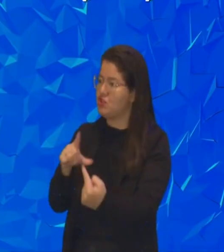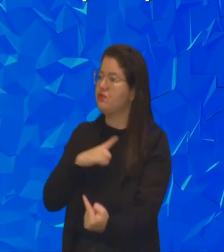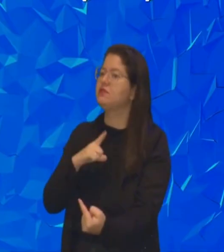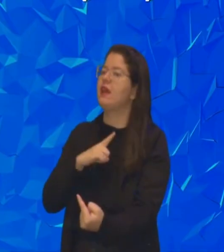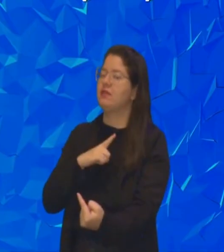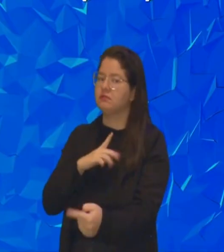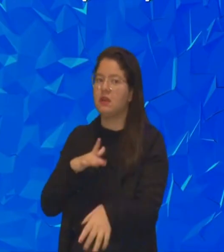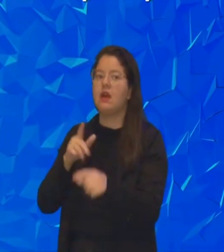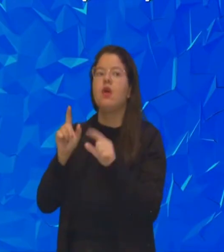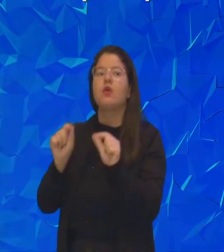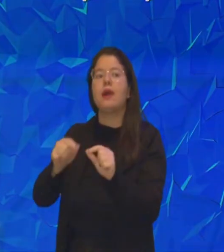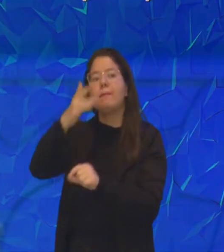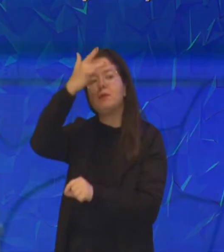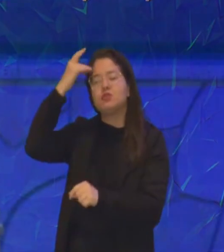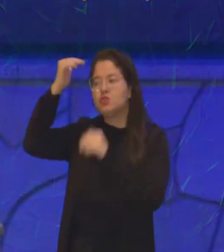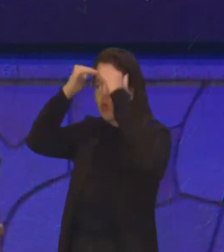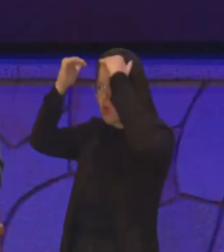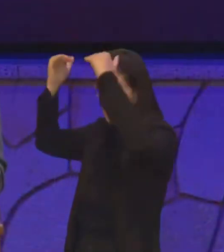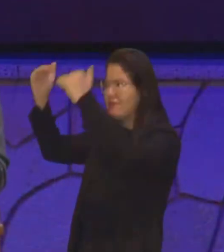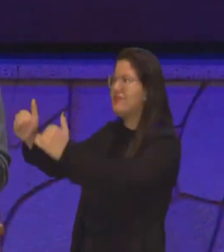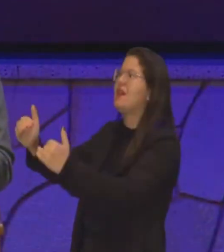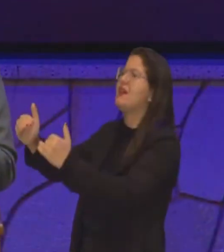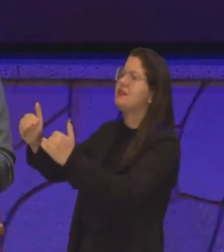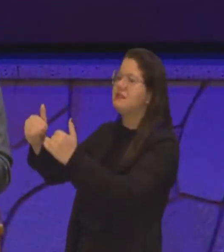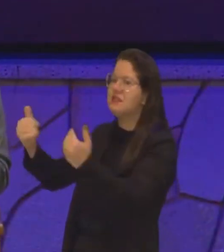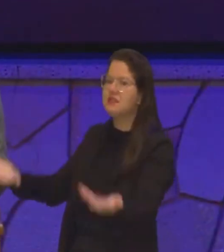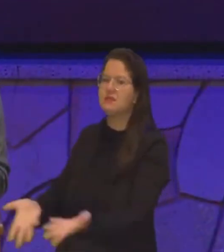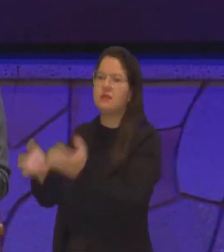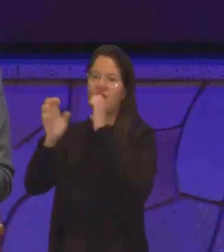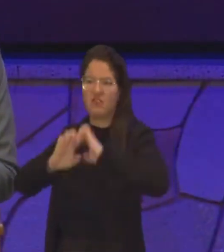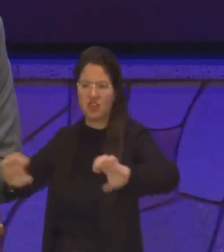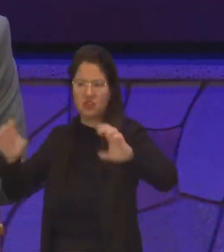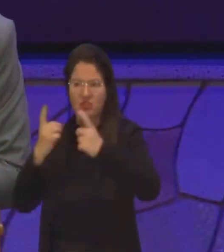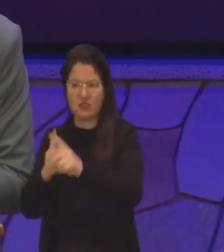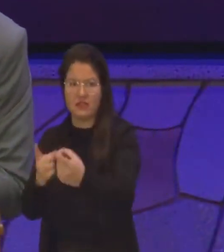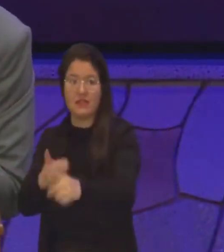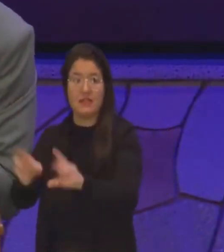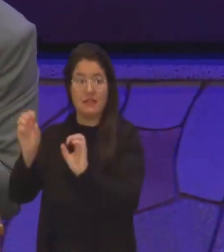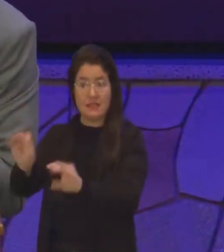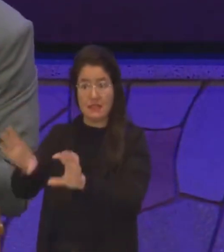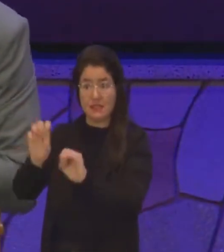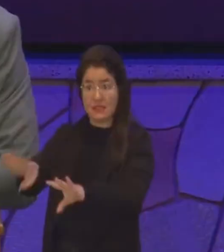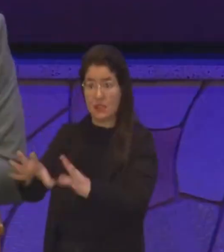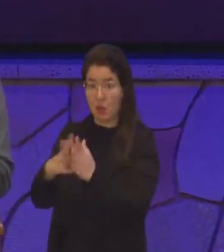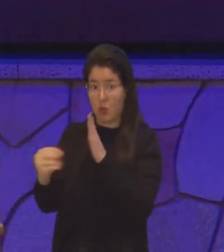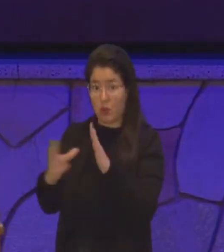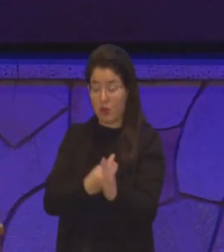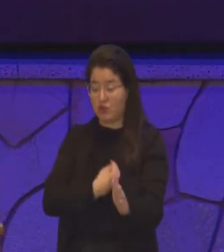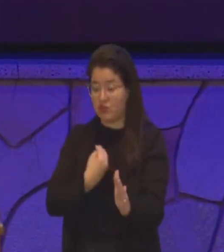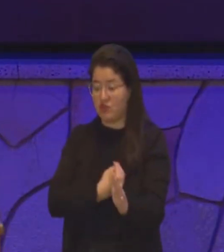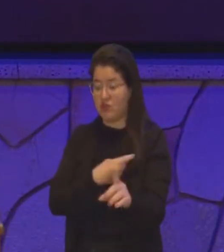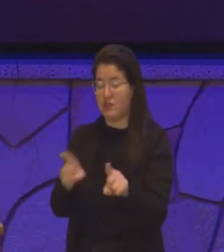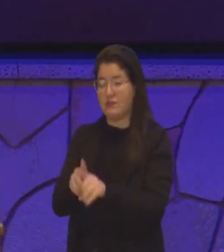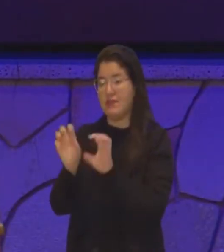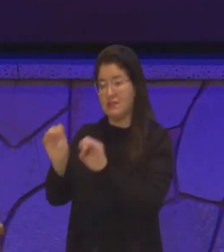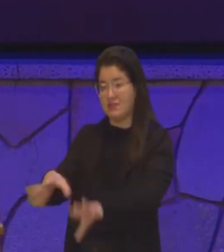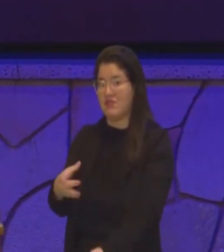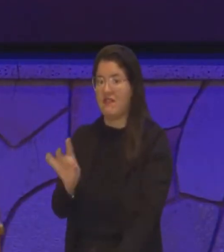àqueles que obedecem, àqueles que fazem discípulos, àqueles que ensinam com a vida e com a